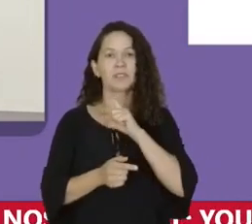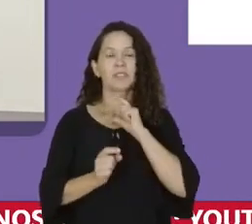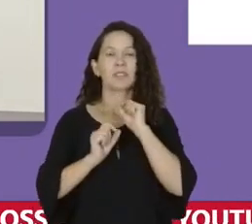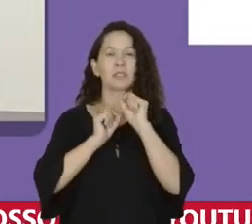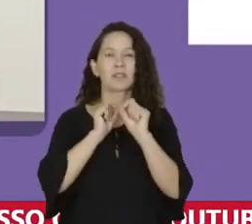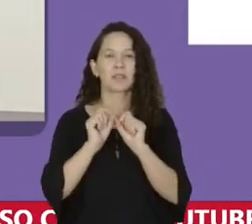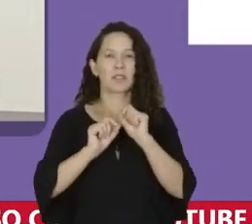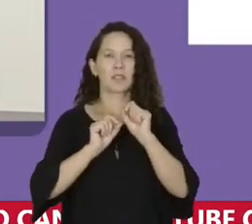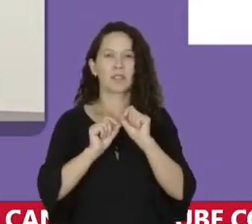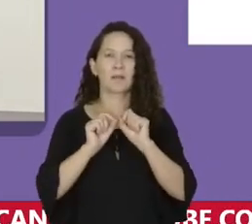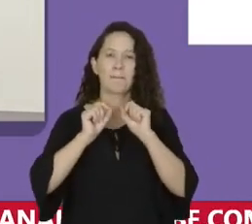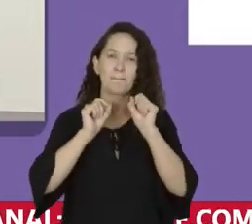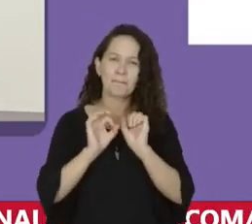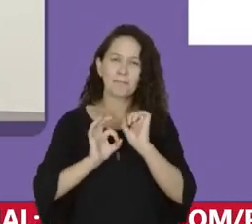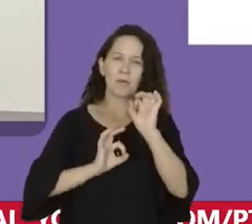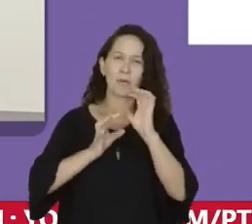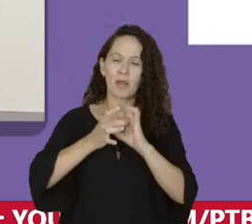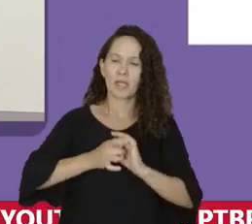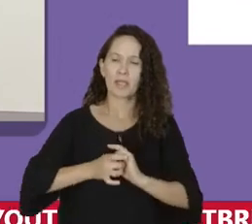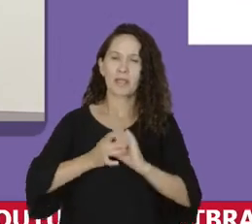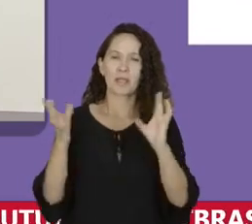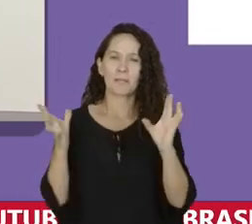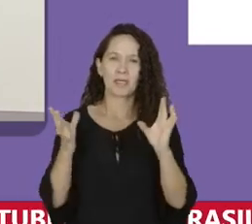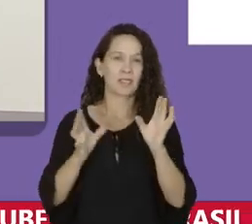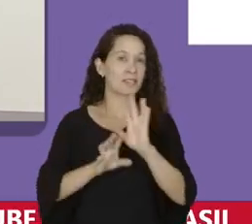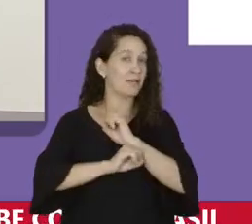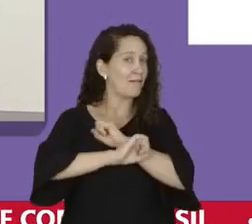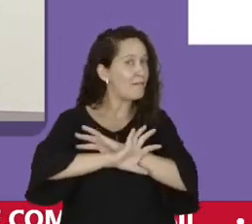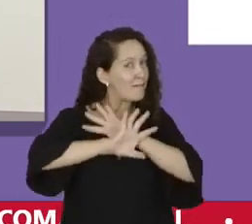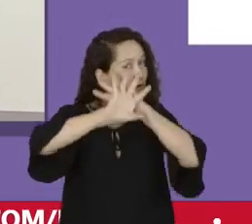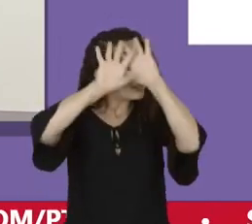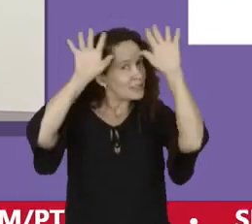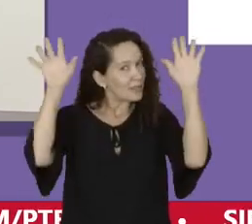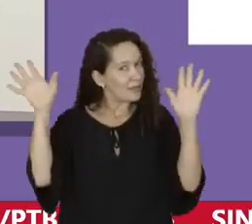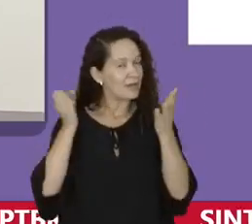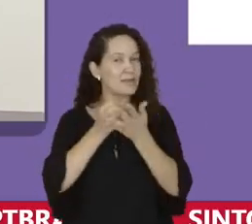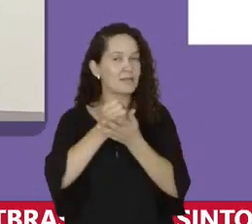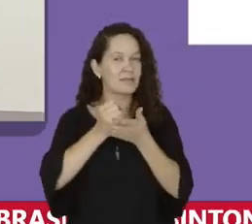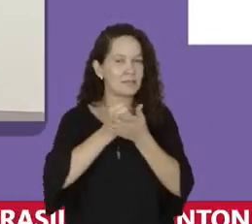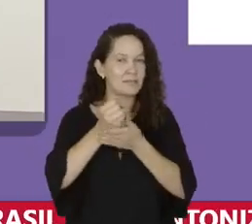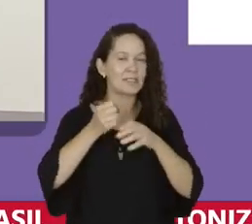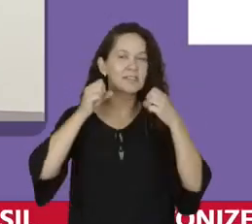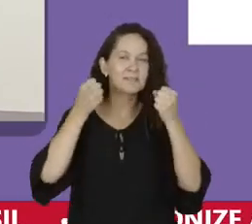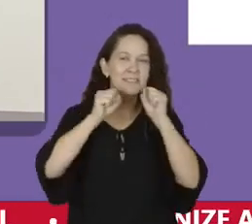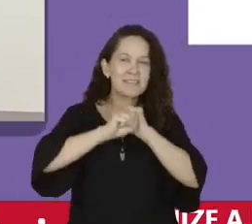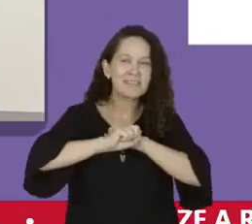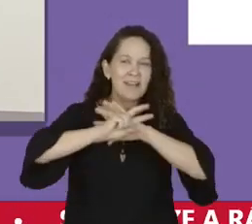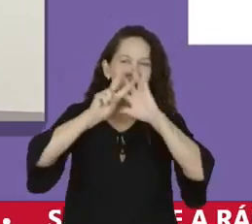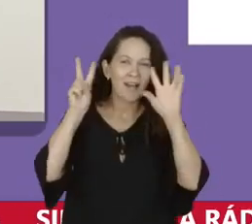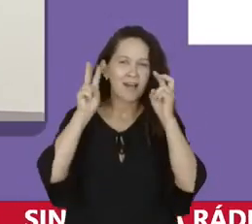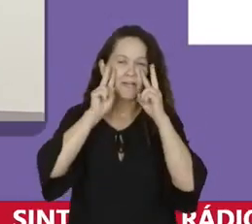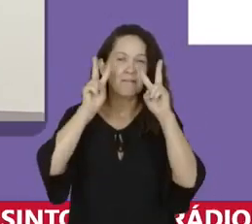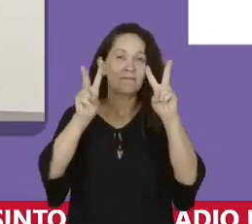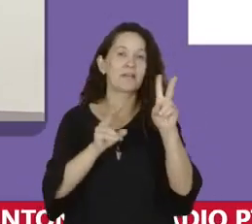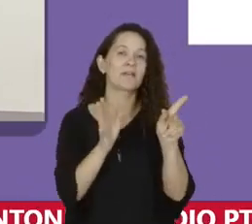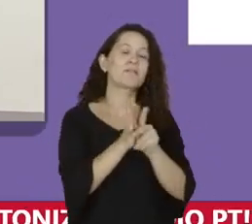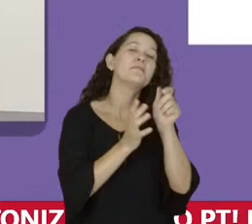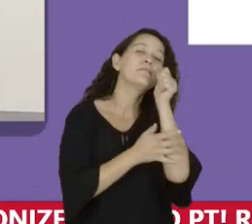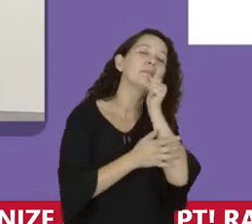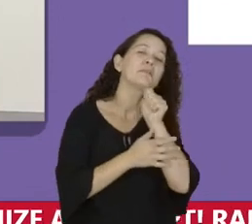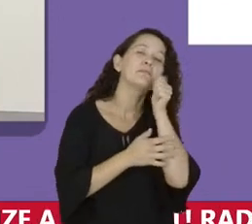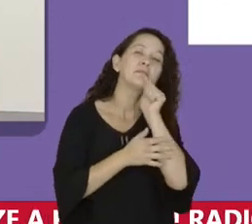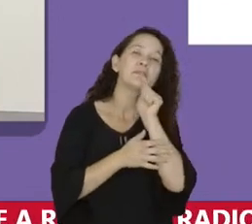envolve que ela seja desvelada. Esses fundamentos precisam ficar claros para as